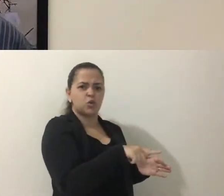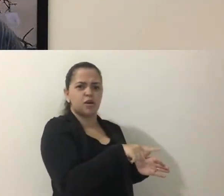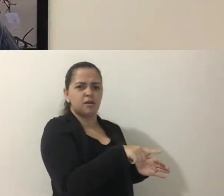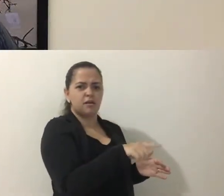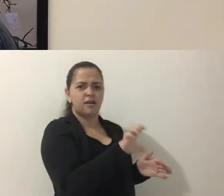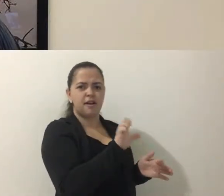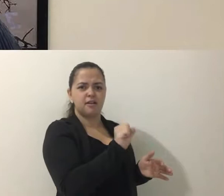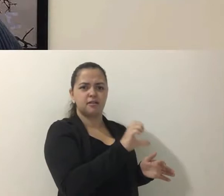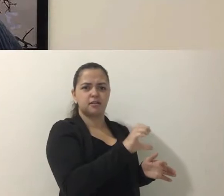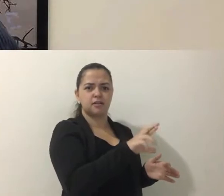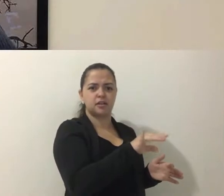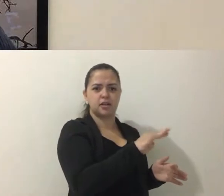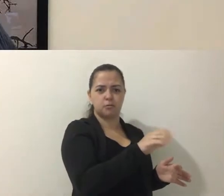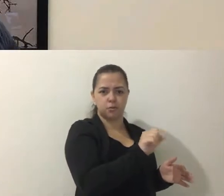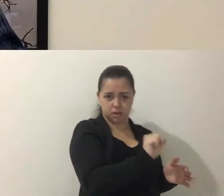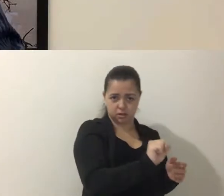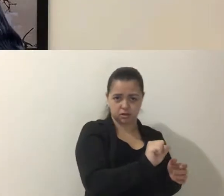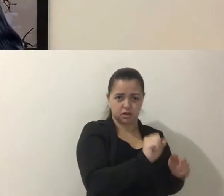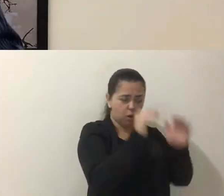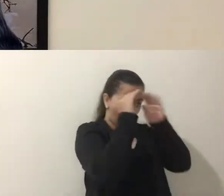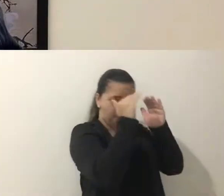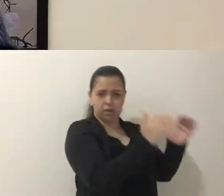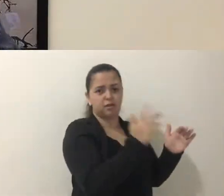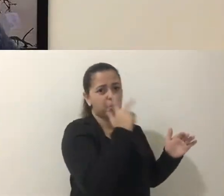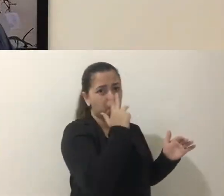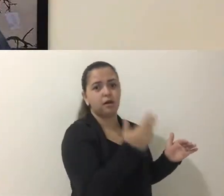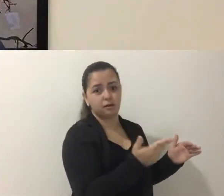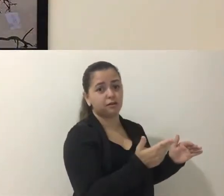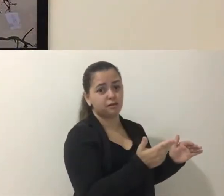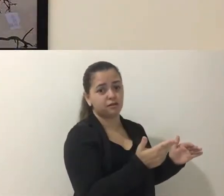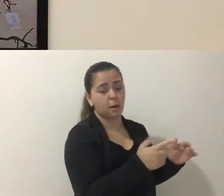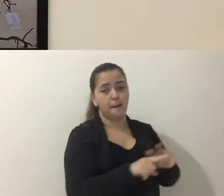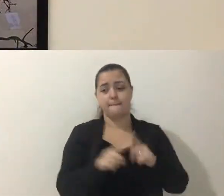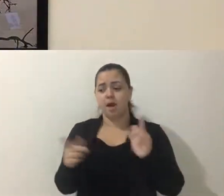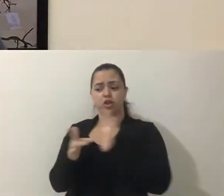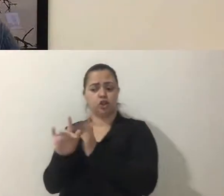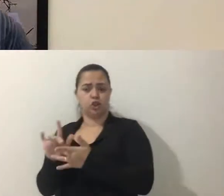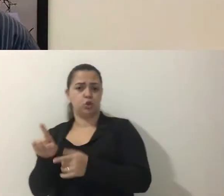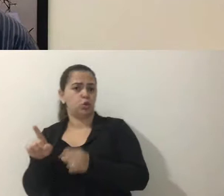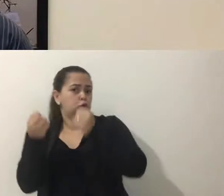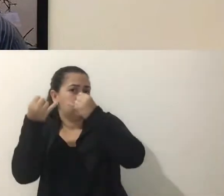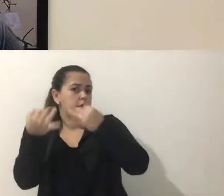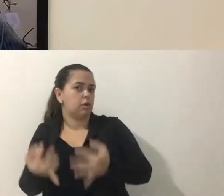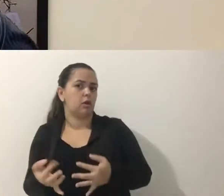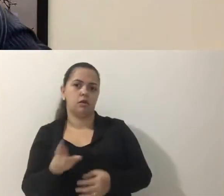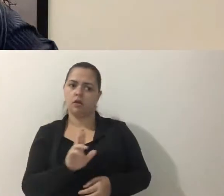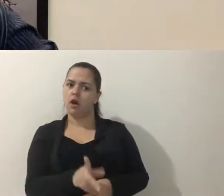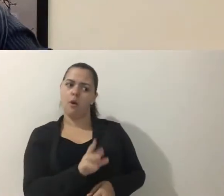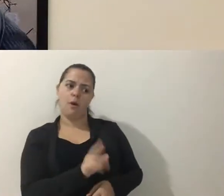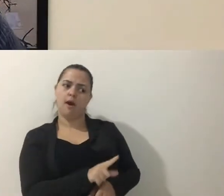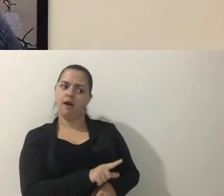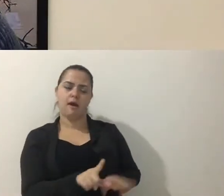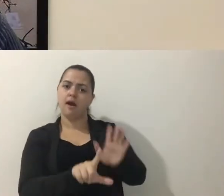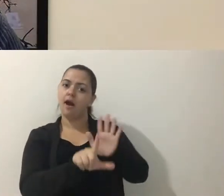escribas e fariseus, para eles se colocarem dentro de um contexto de obediência à lei. E Jesus disse que não é assim, que